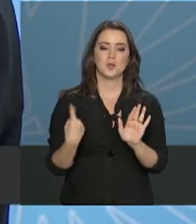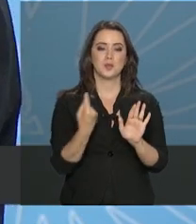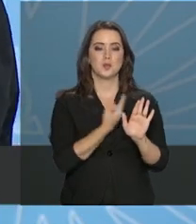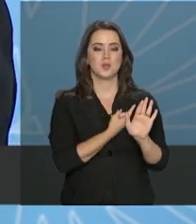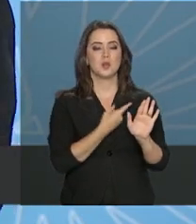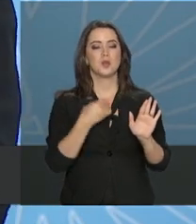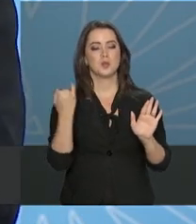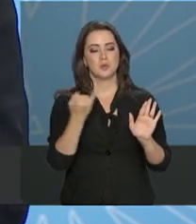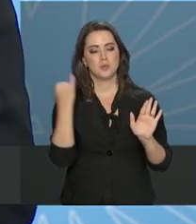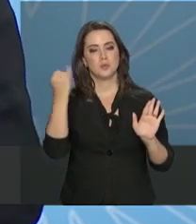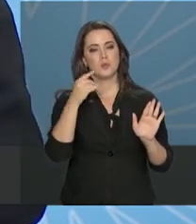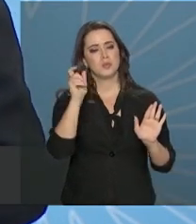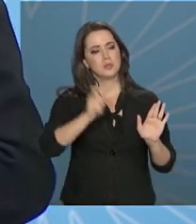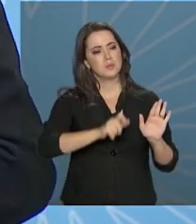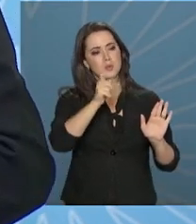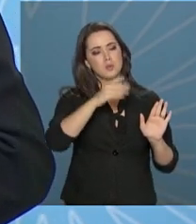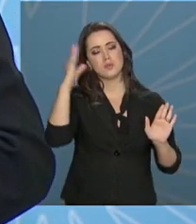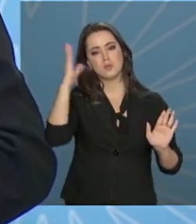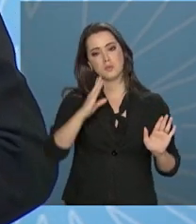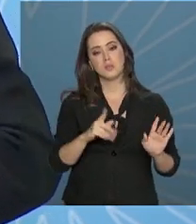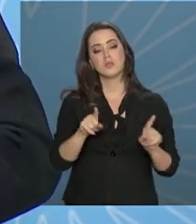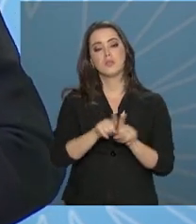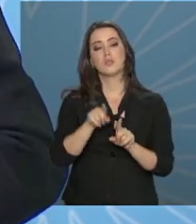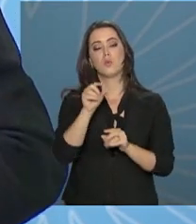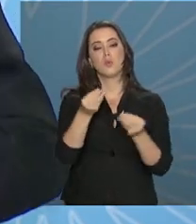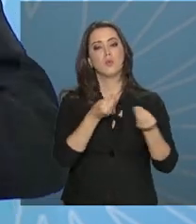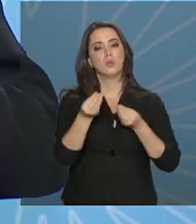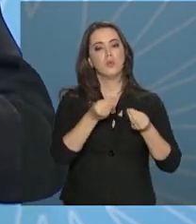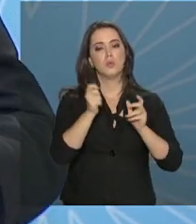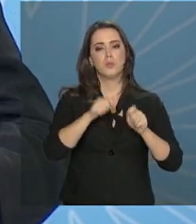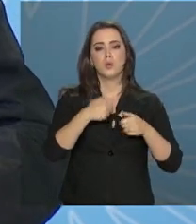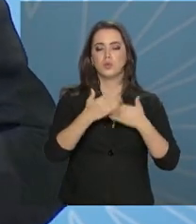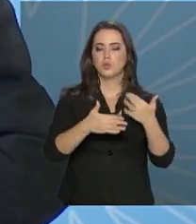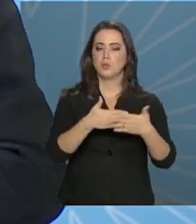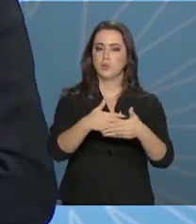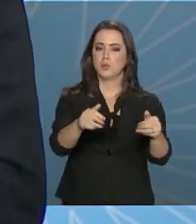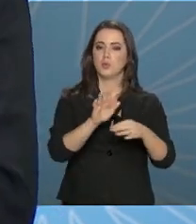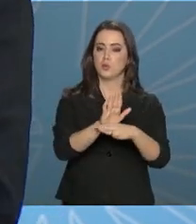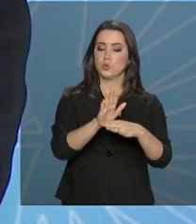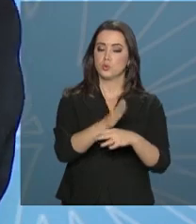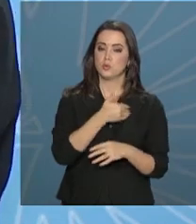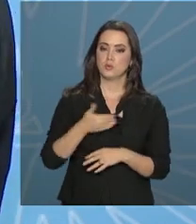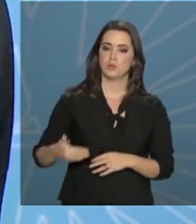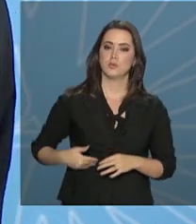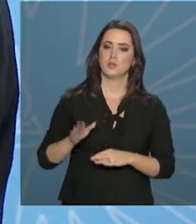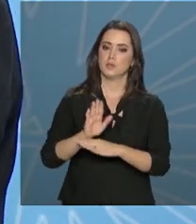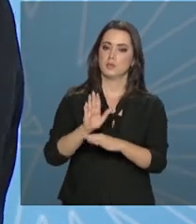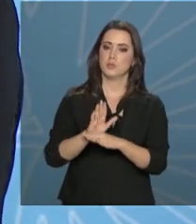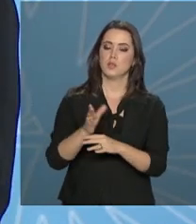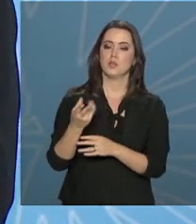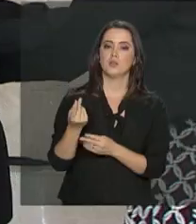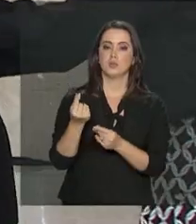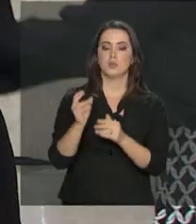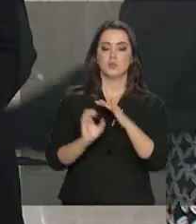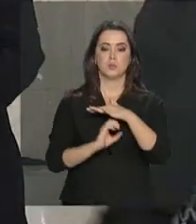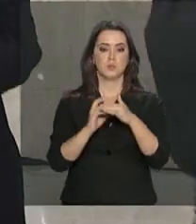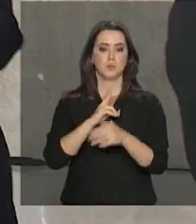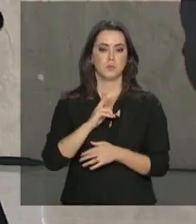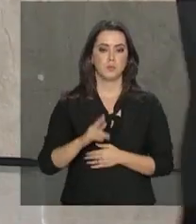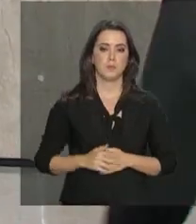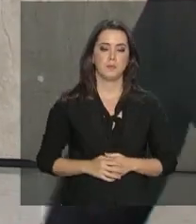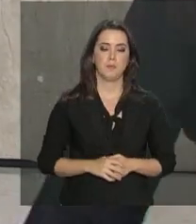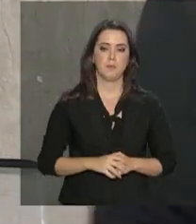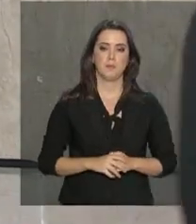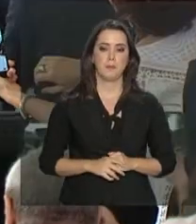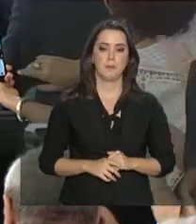brasileiros e o quanto eles podem render com o apoio do poder público e com o apoio do capital privado. O presidente